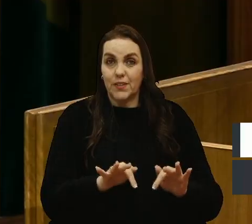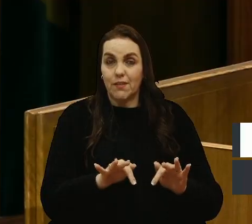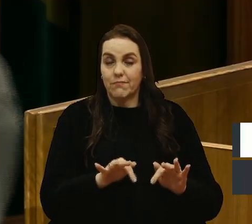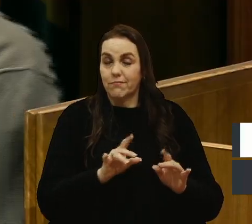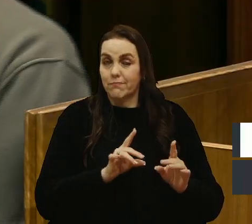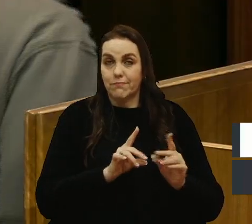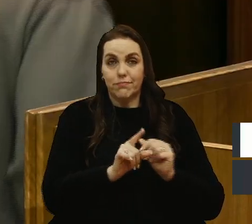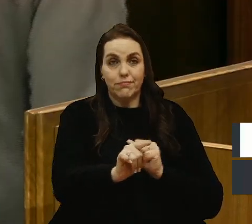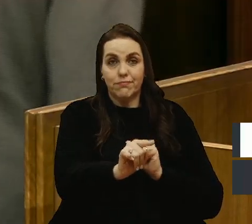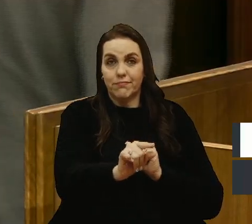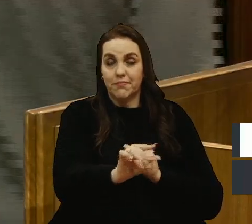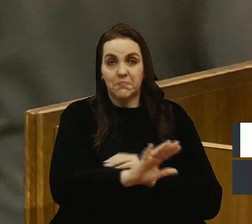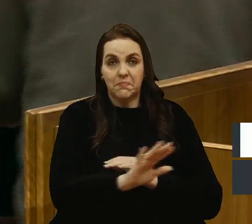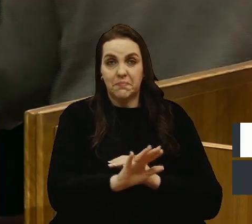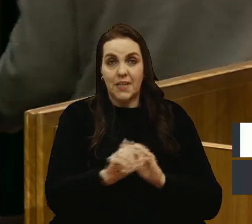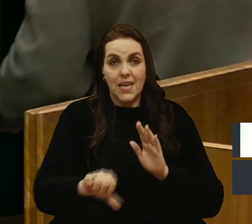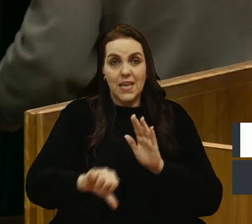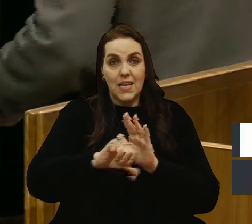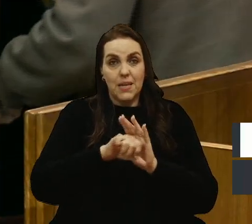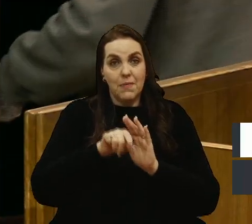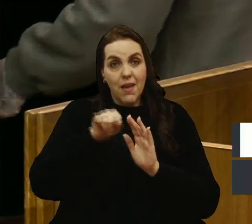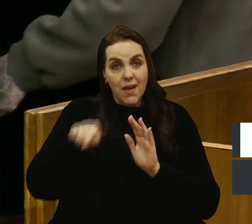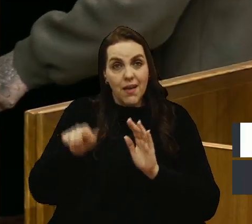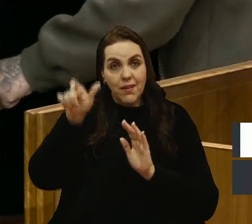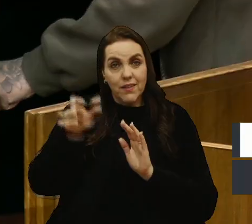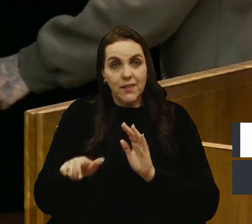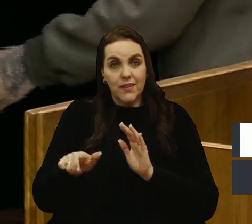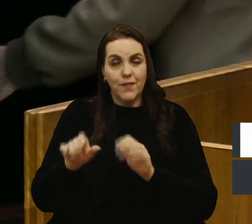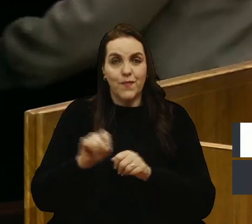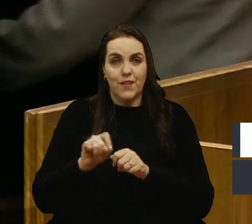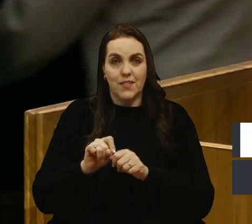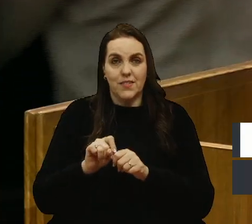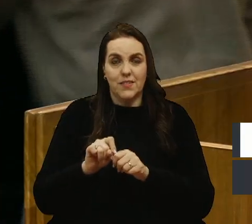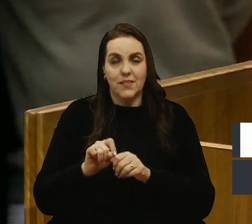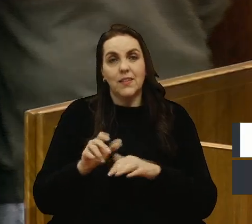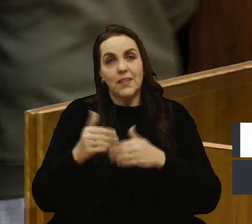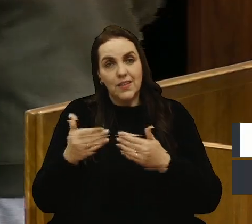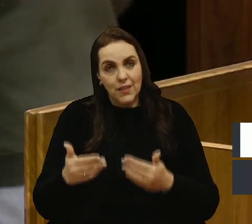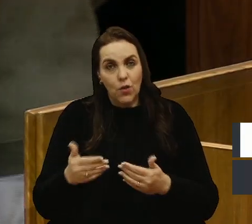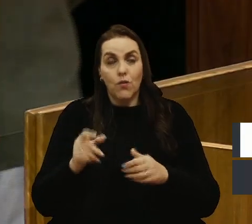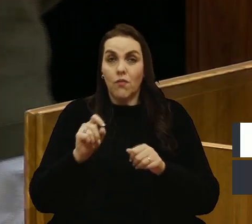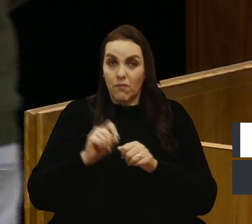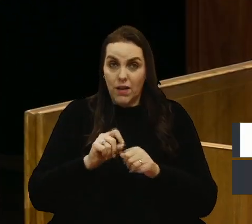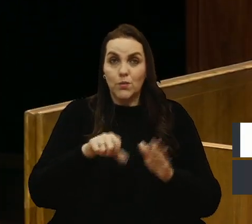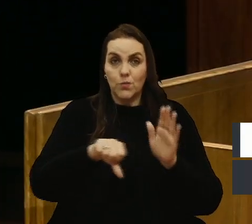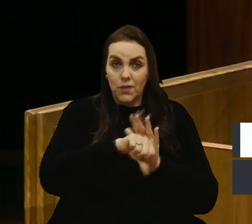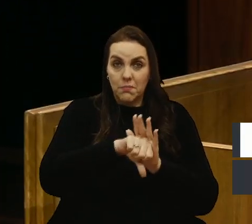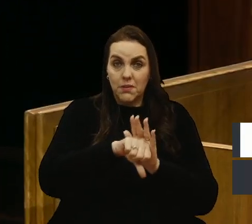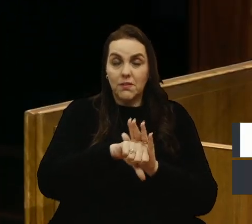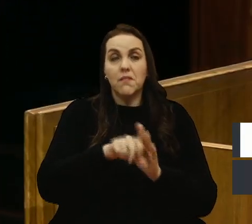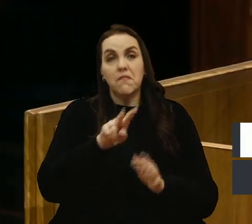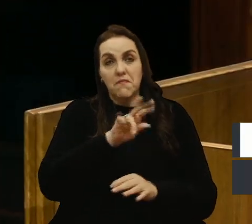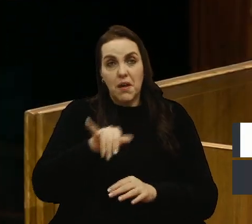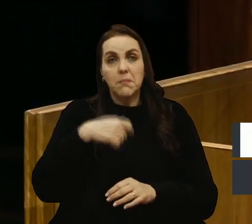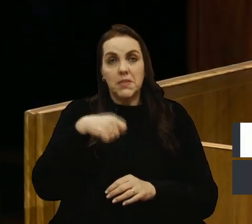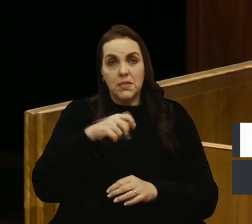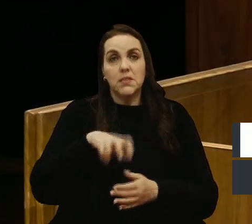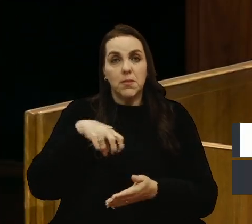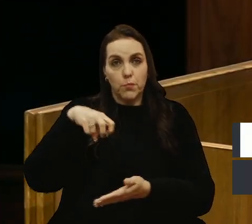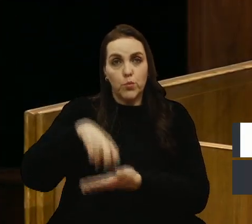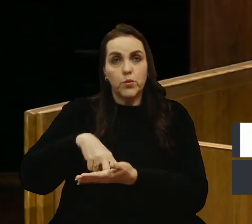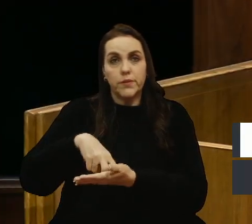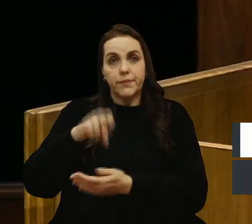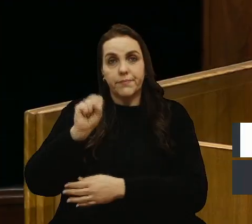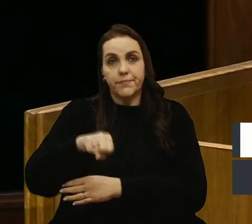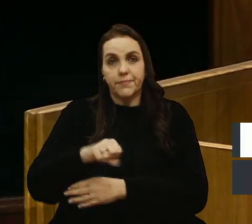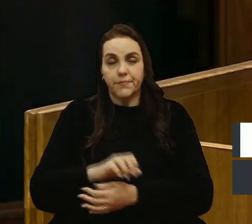morte pelo crime que aquele cidadão cometeu. Então, se cometeu o crime, ele deve pagar por